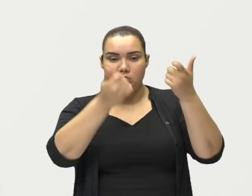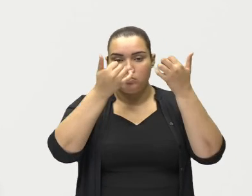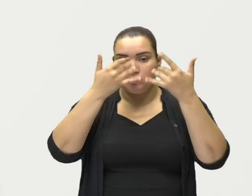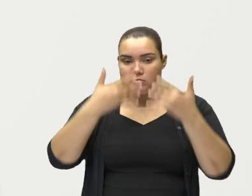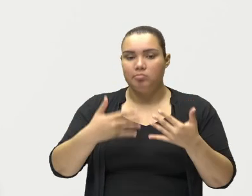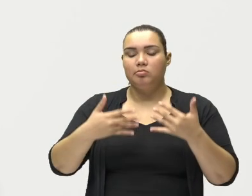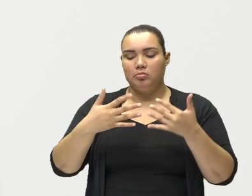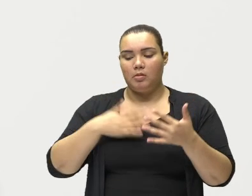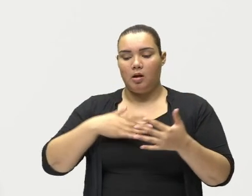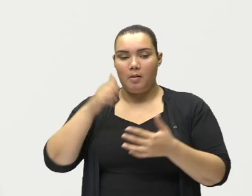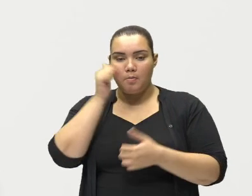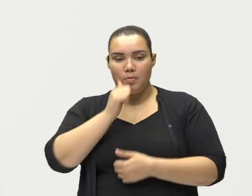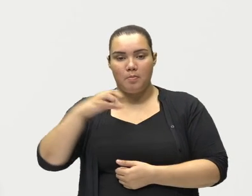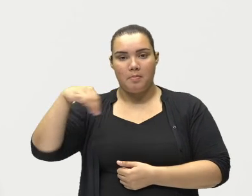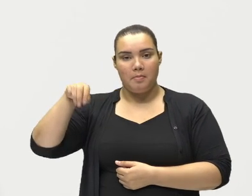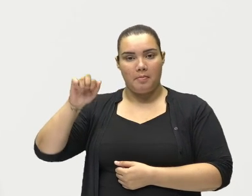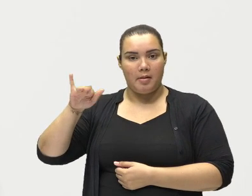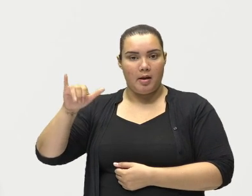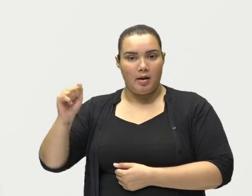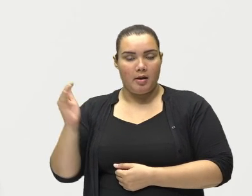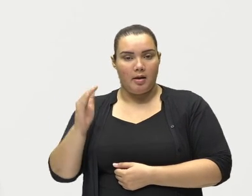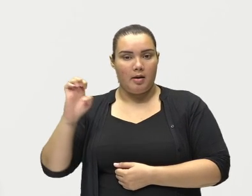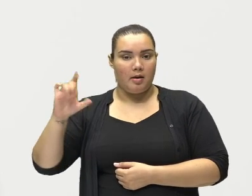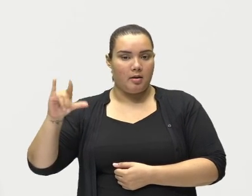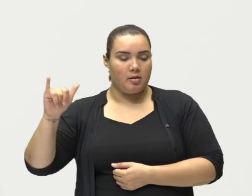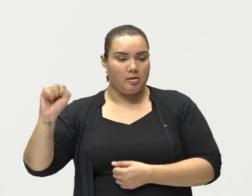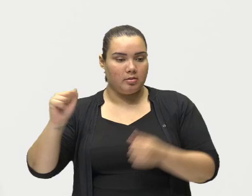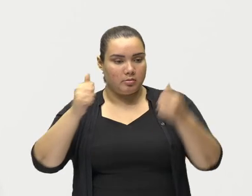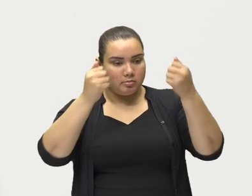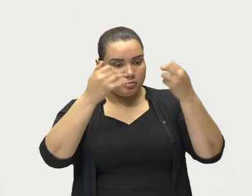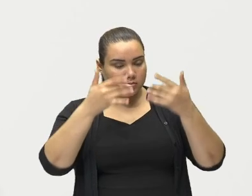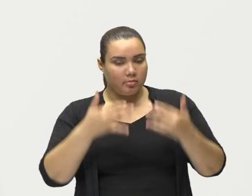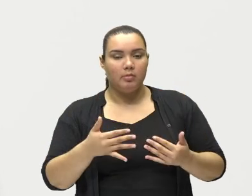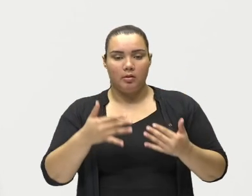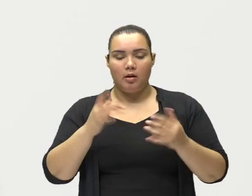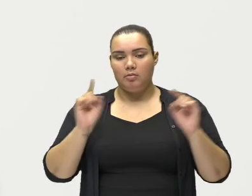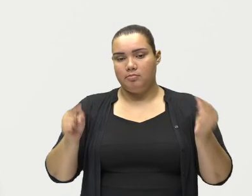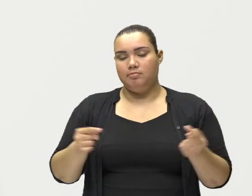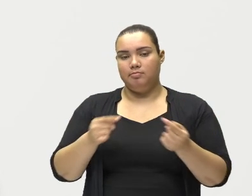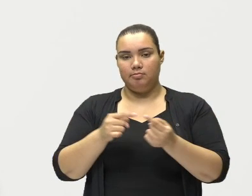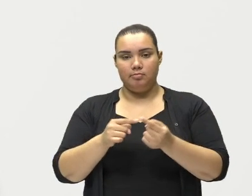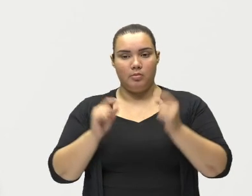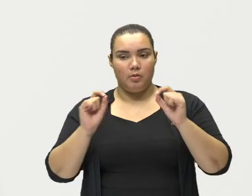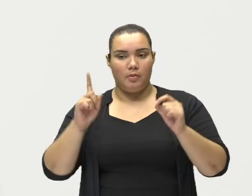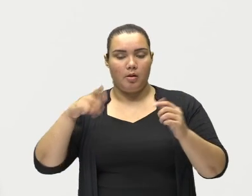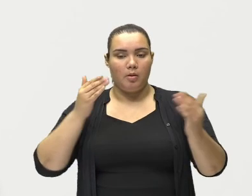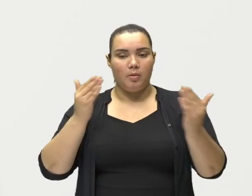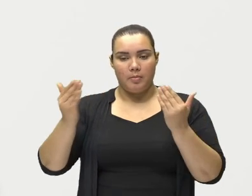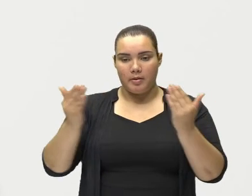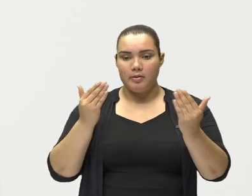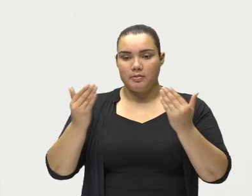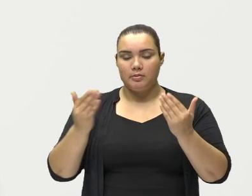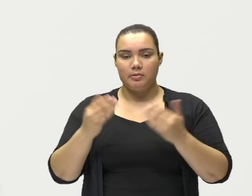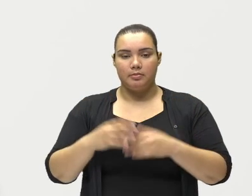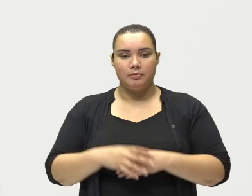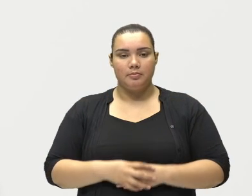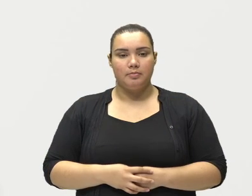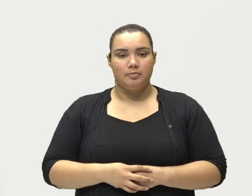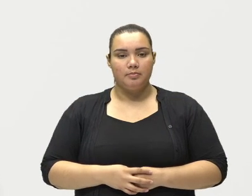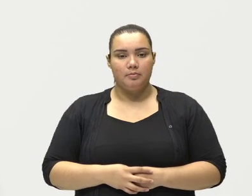dicas dadas por Maria Elisa. Todas vão trazer a ideia de comparação. Observe aí, olha